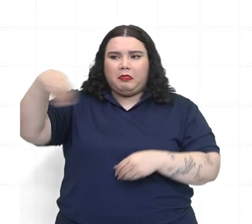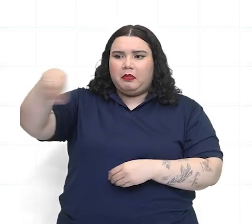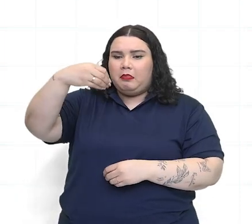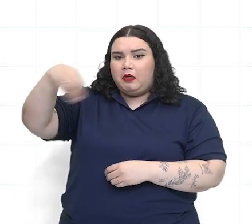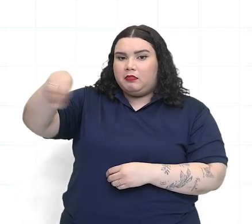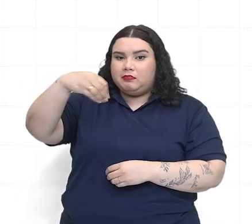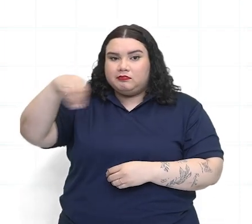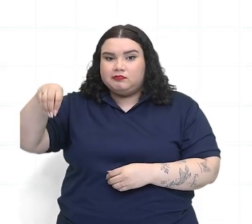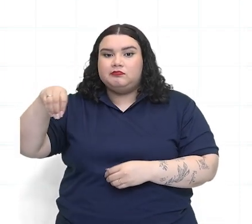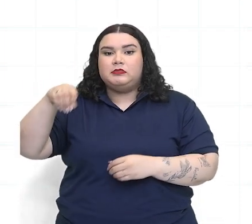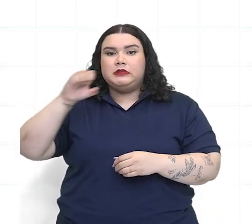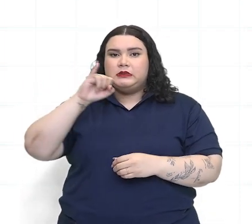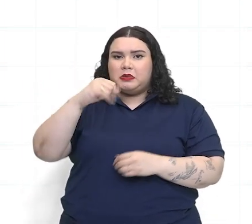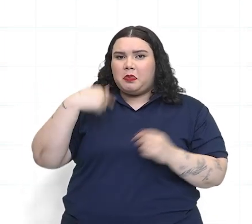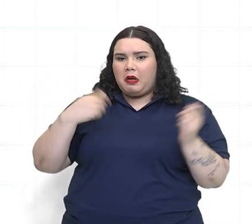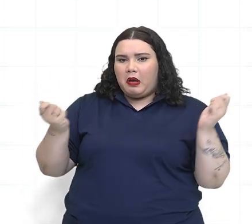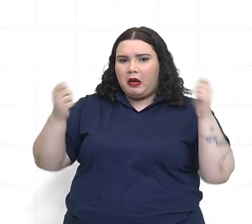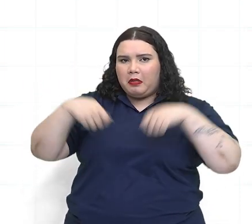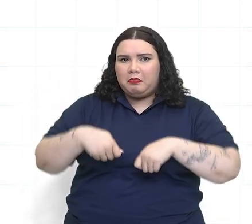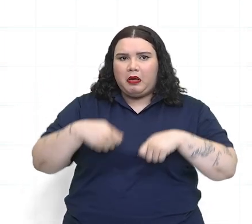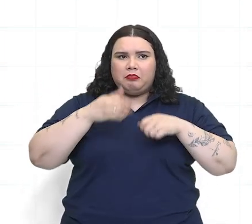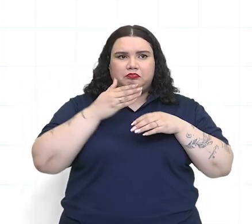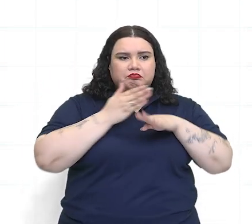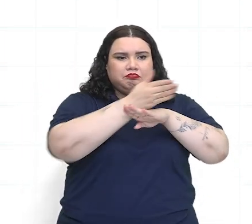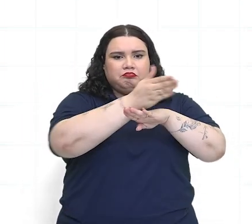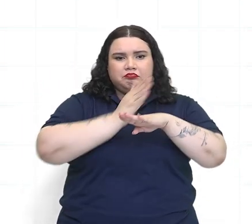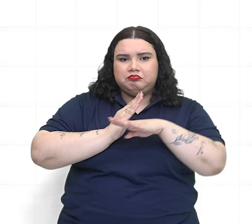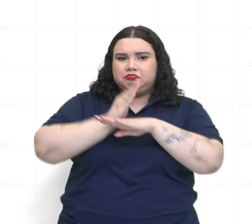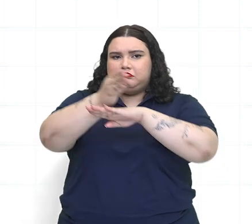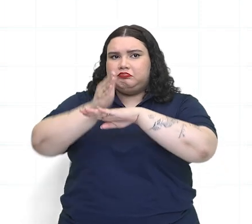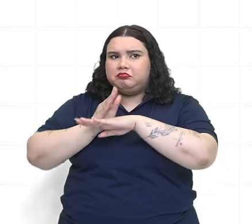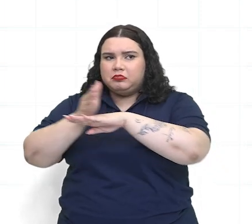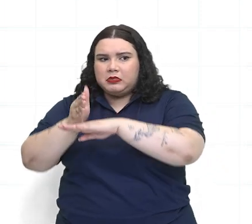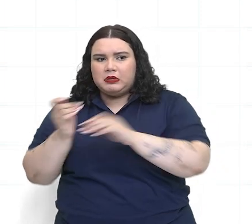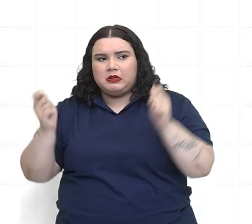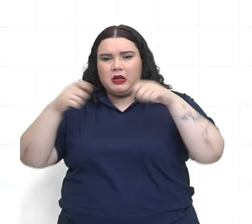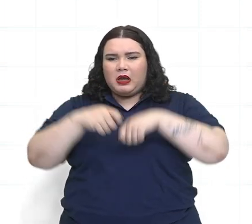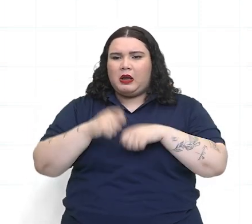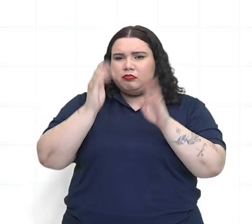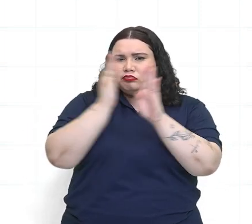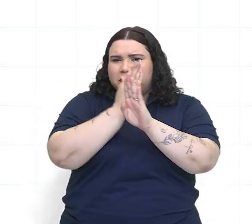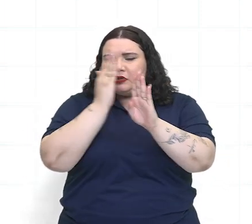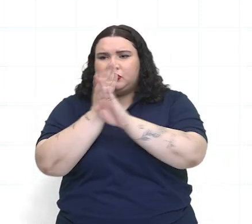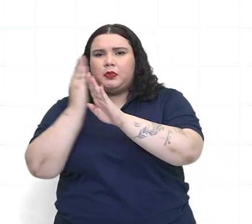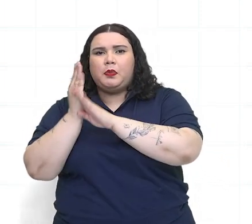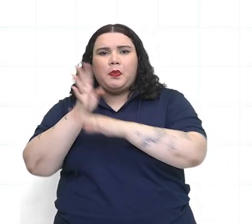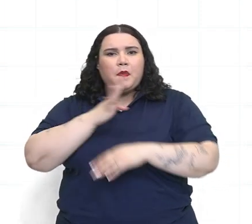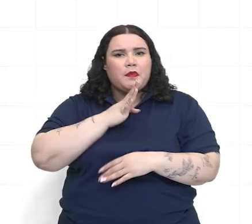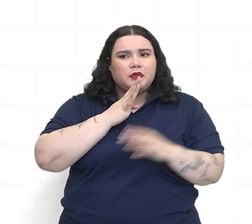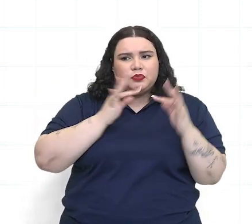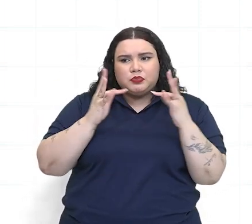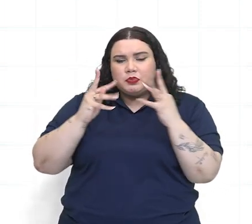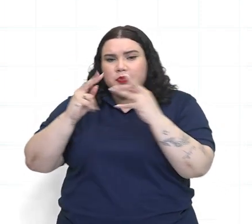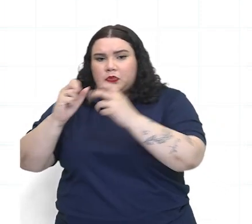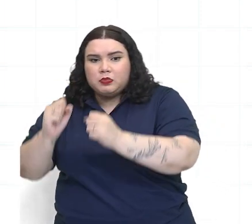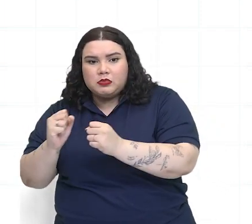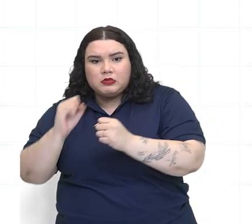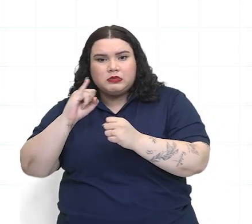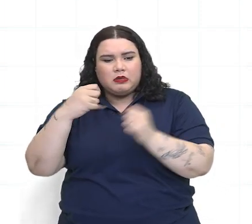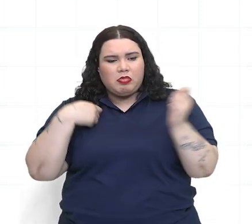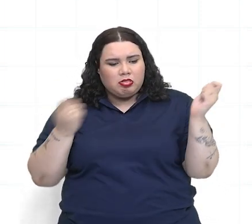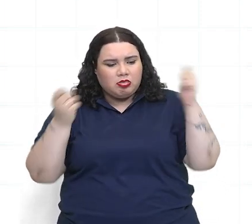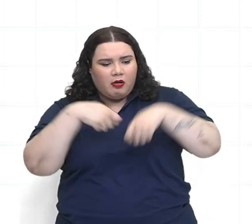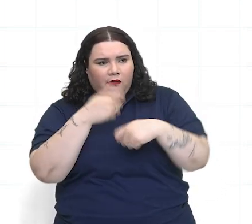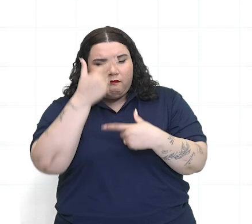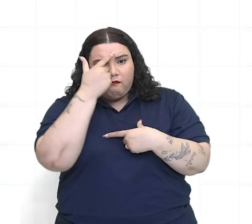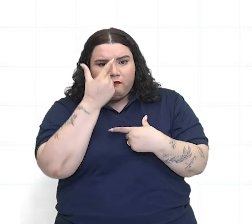tine. E ainda que tivesse o dom de profecia, e conhecesse todos os mistérios e toda a ciência, e ainda que tivesse toda a